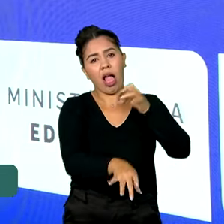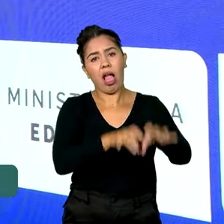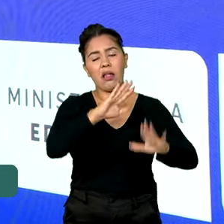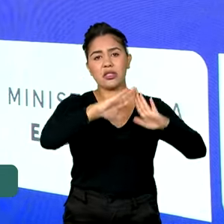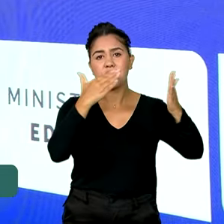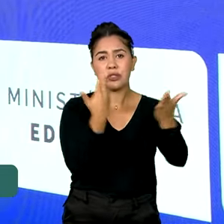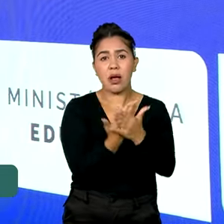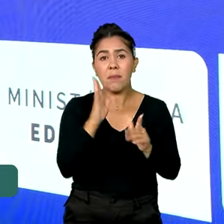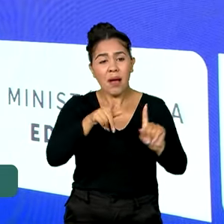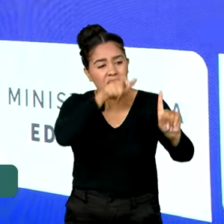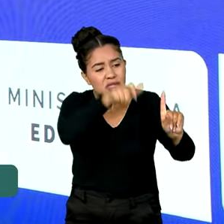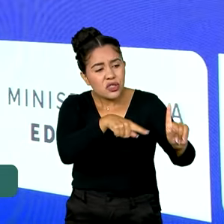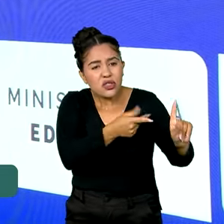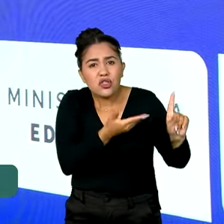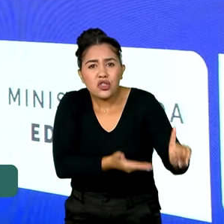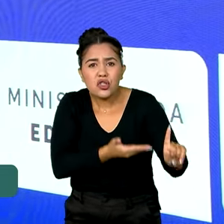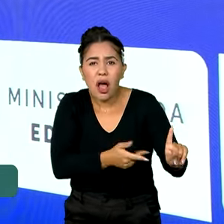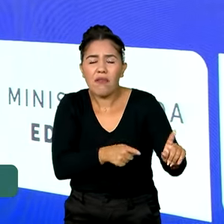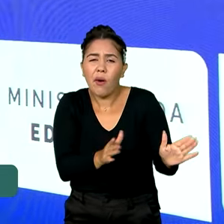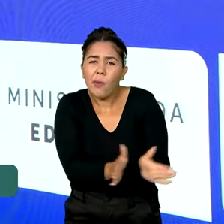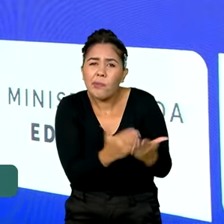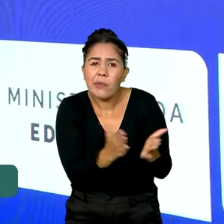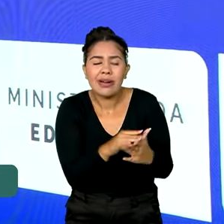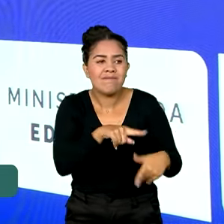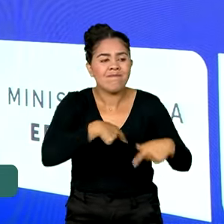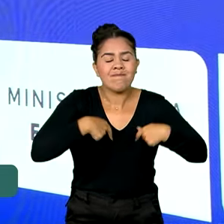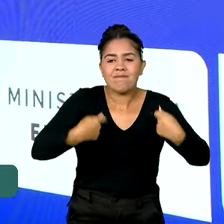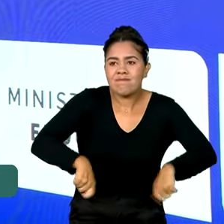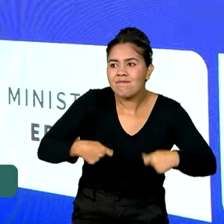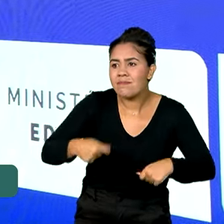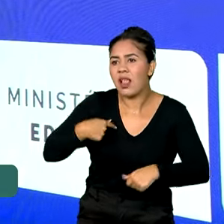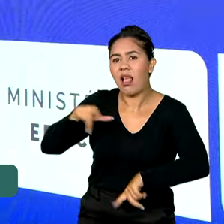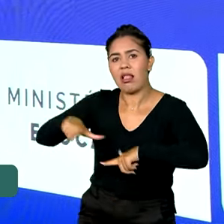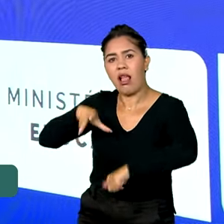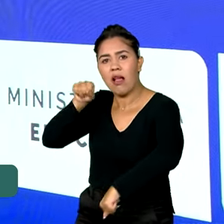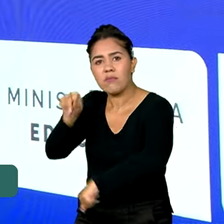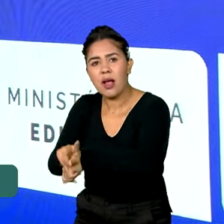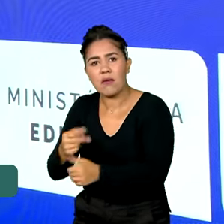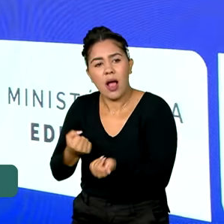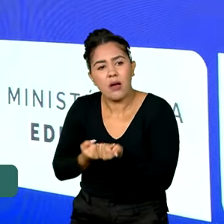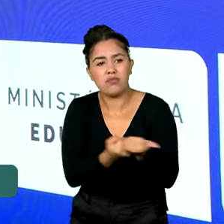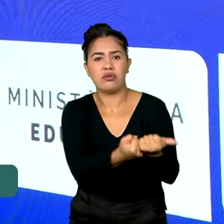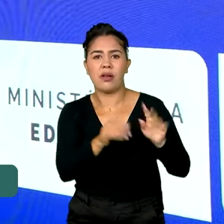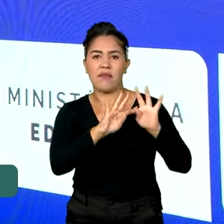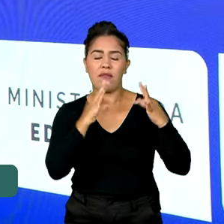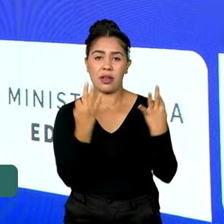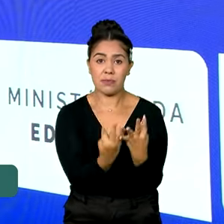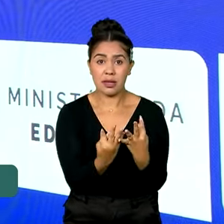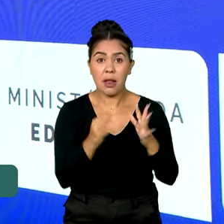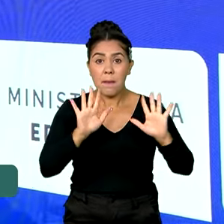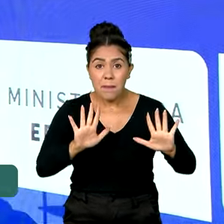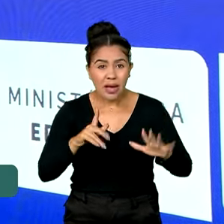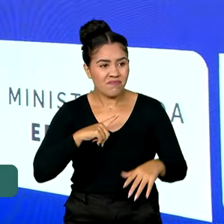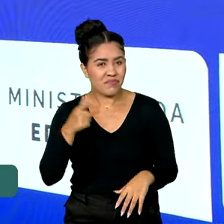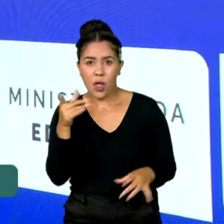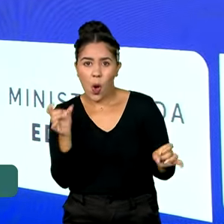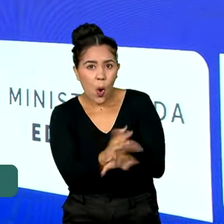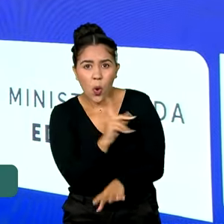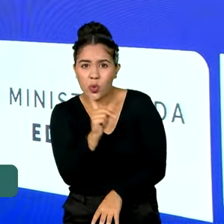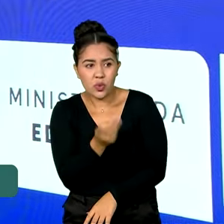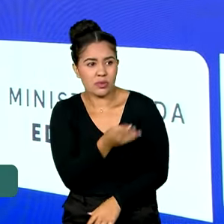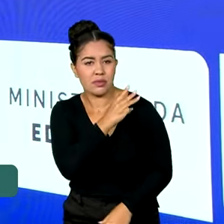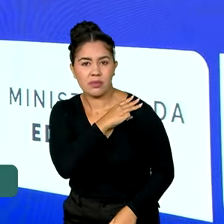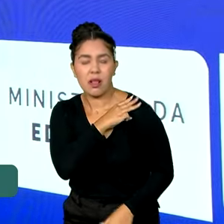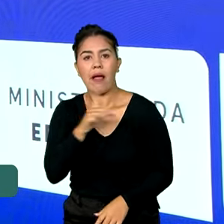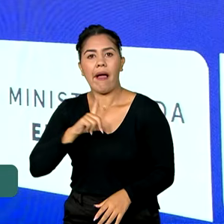mais pobre sente a necessidade de trabalhar para se manter e para ajudar a família. E sem concluir os estudos, ele alimenta